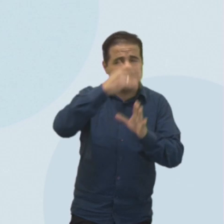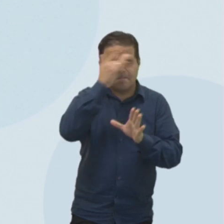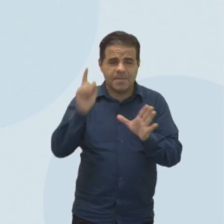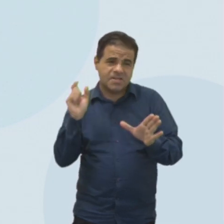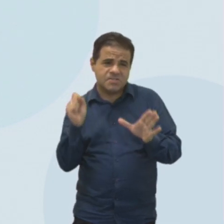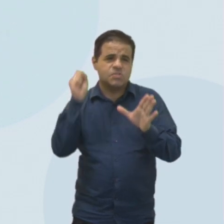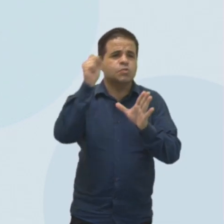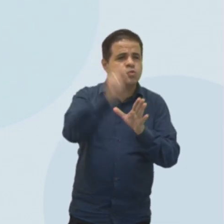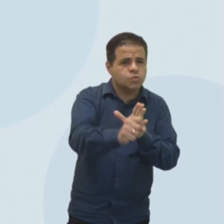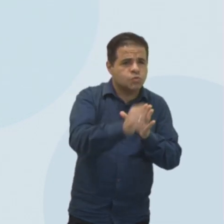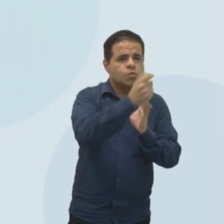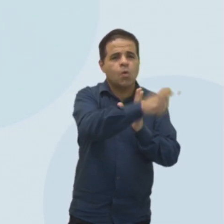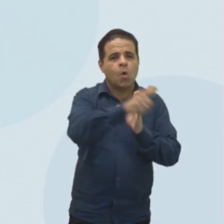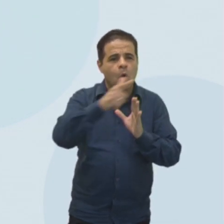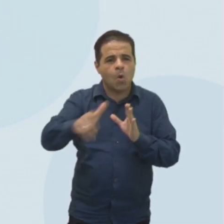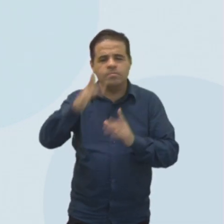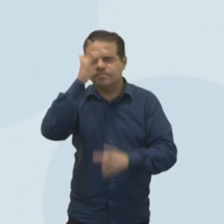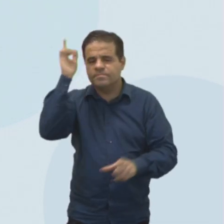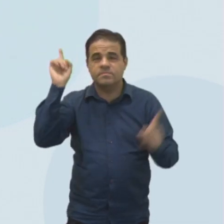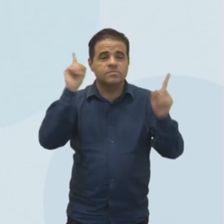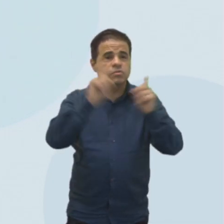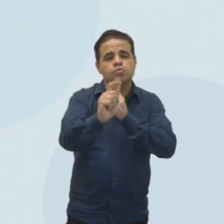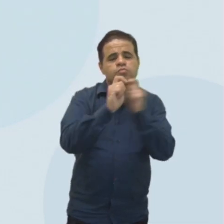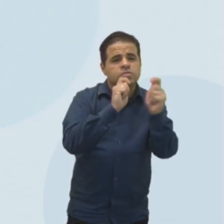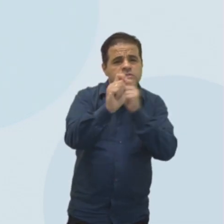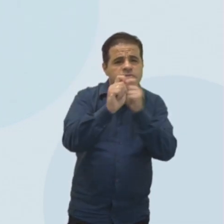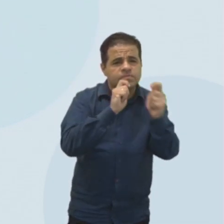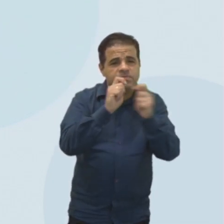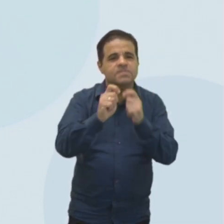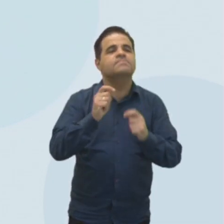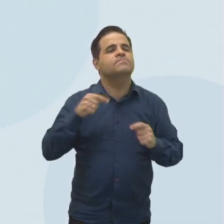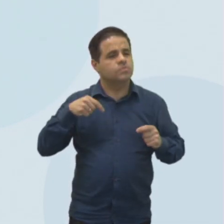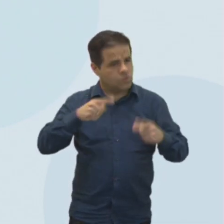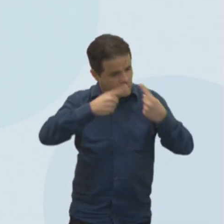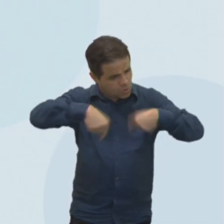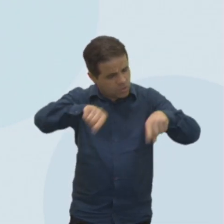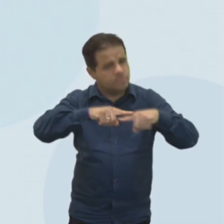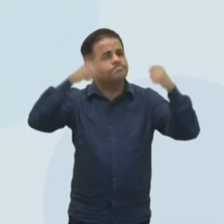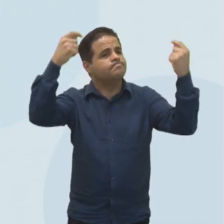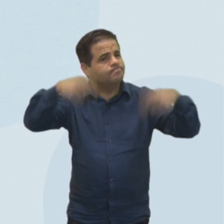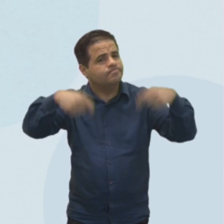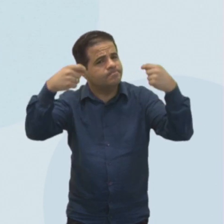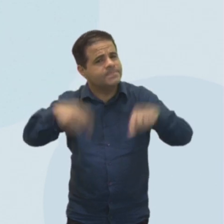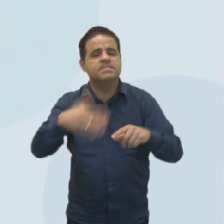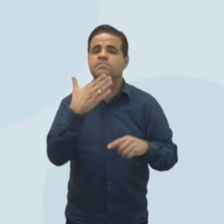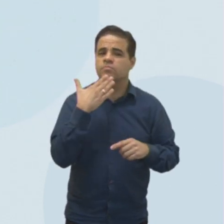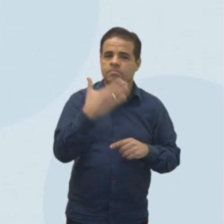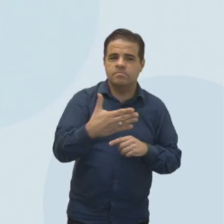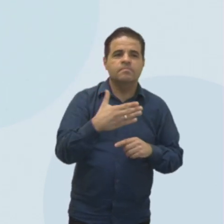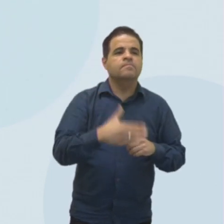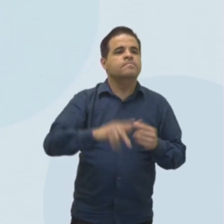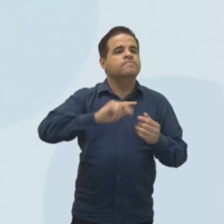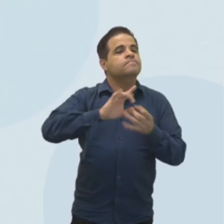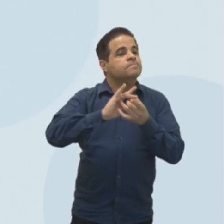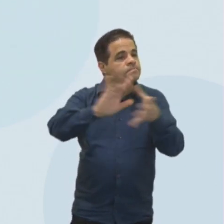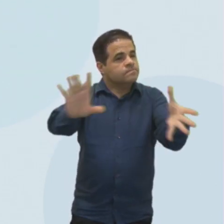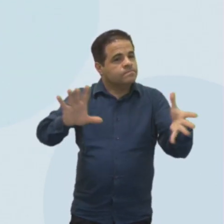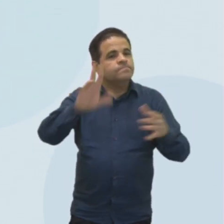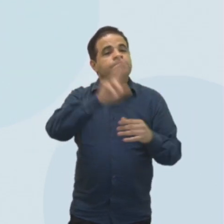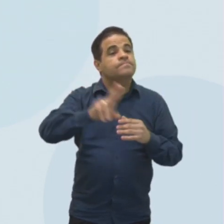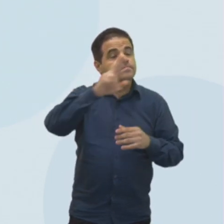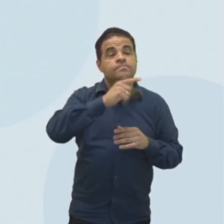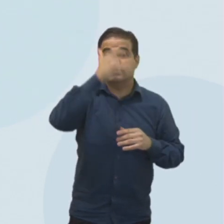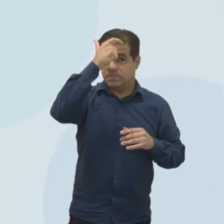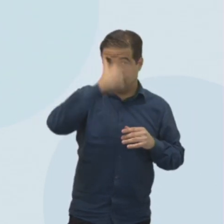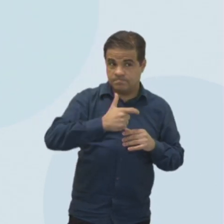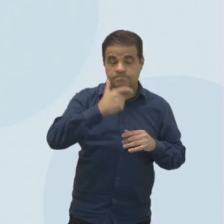pessoas, envolvendo outras pessoas, entrevistas, nós precisamos solicitar autorização do uso de